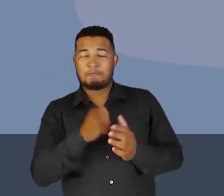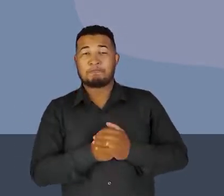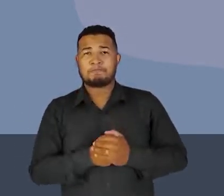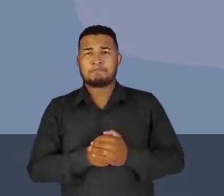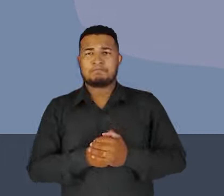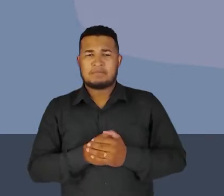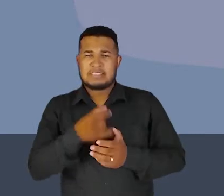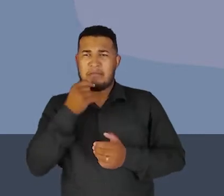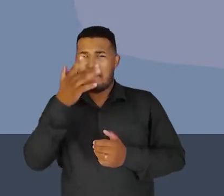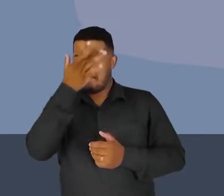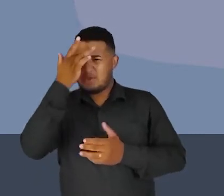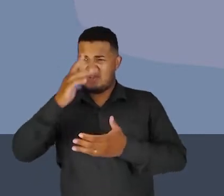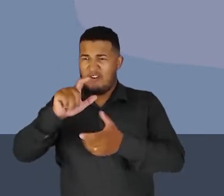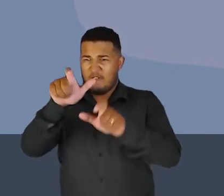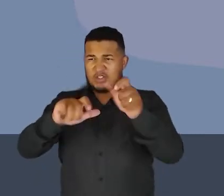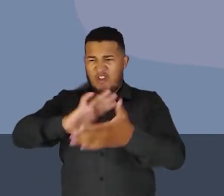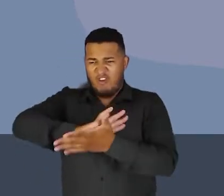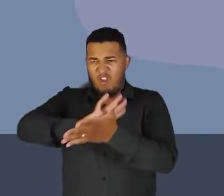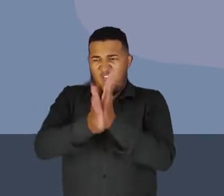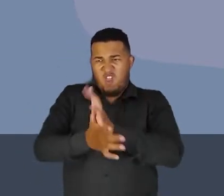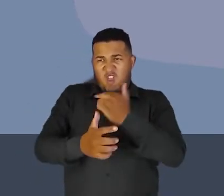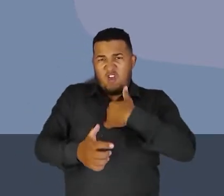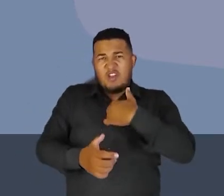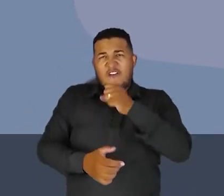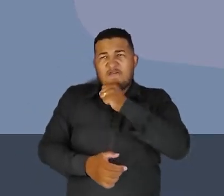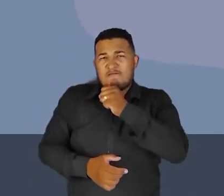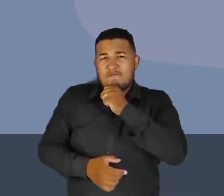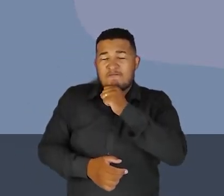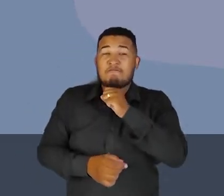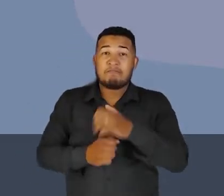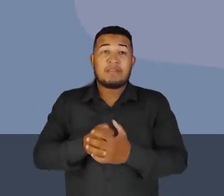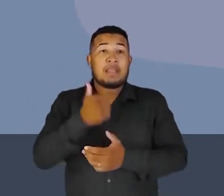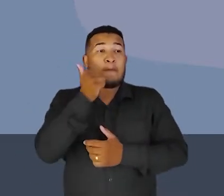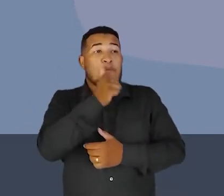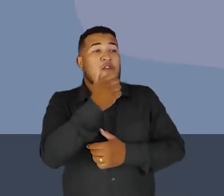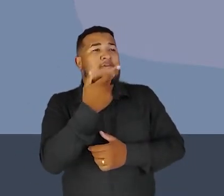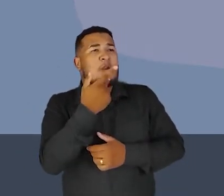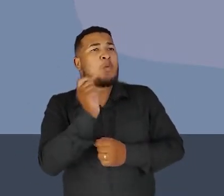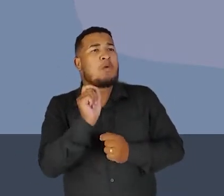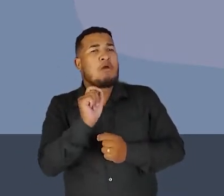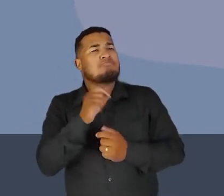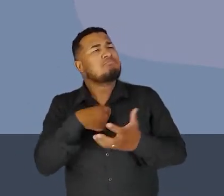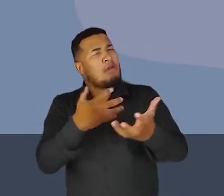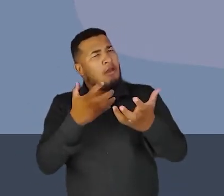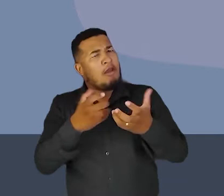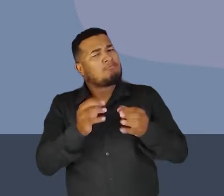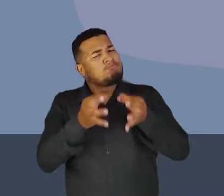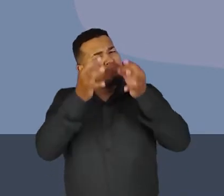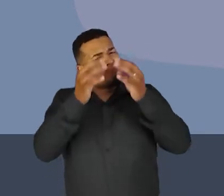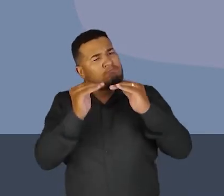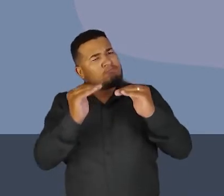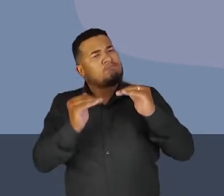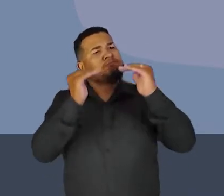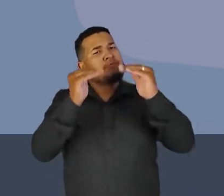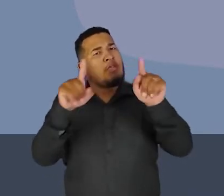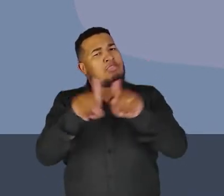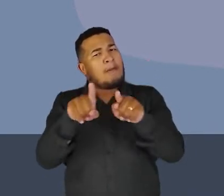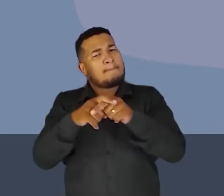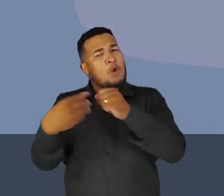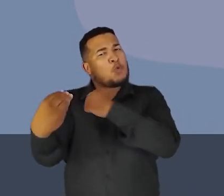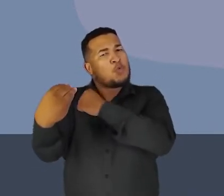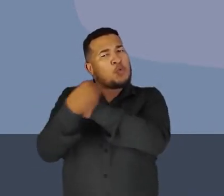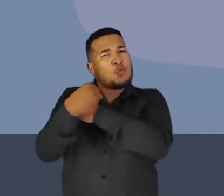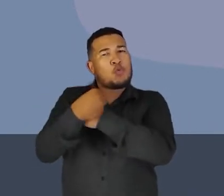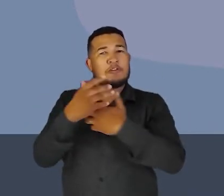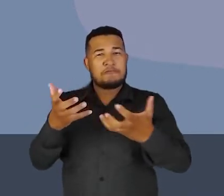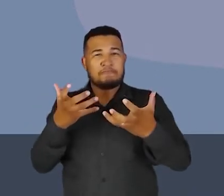não nos maltrate. E a senhora diz o seguinte: queremos dignidade e